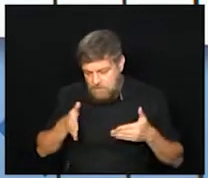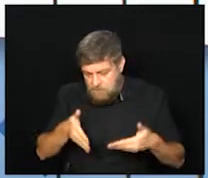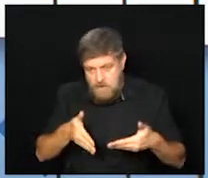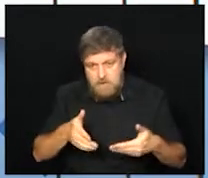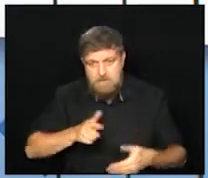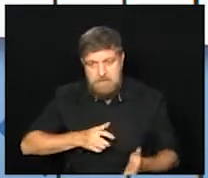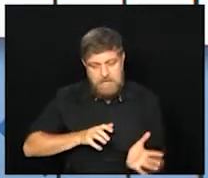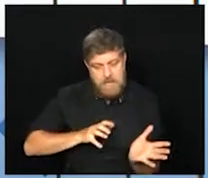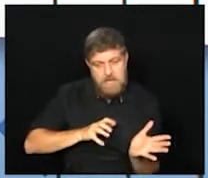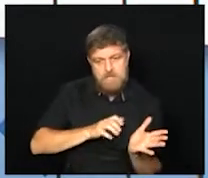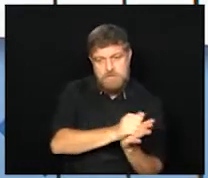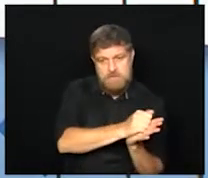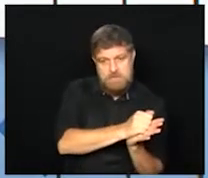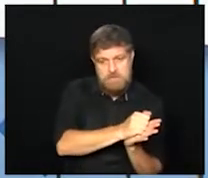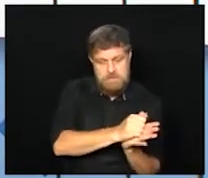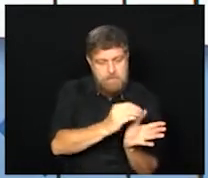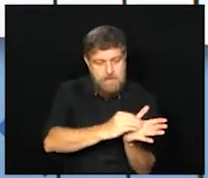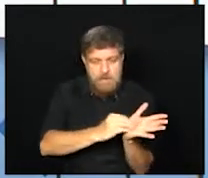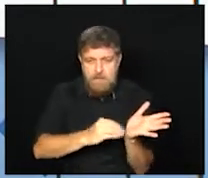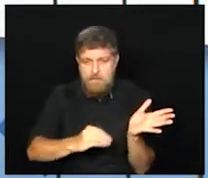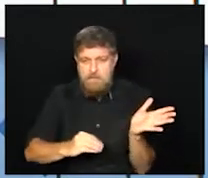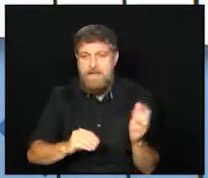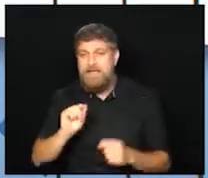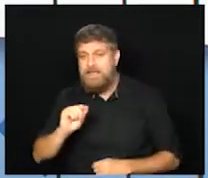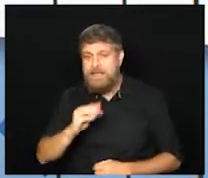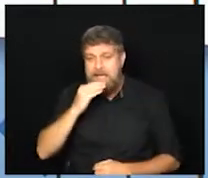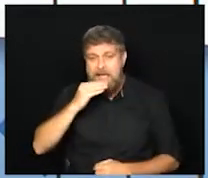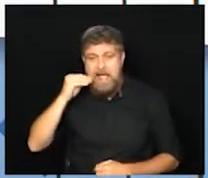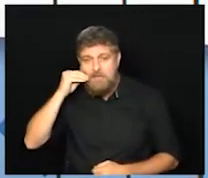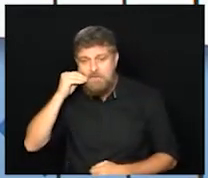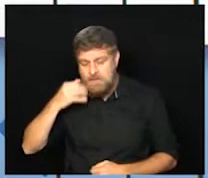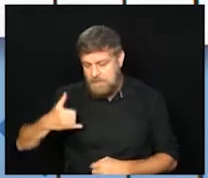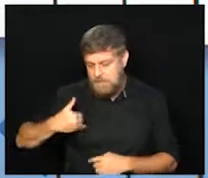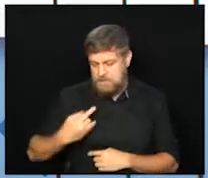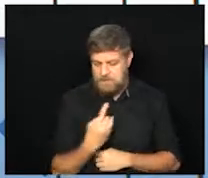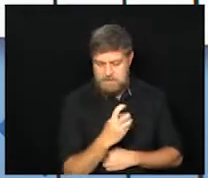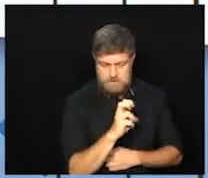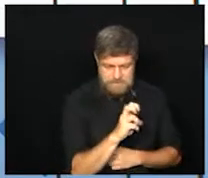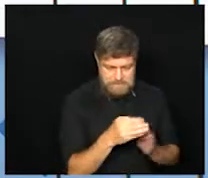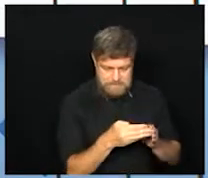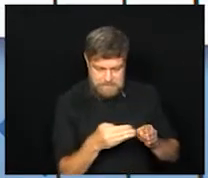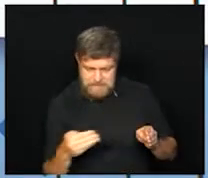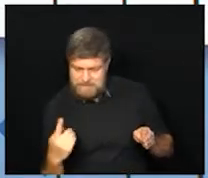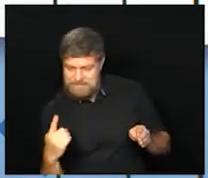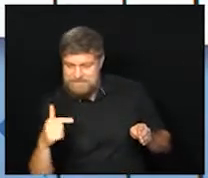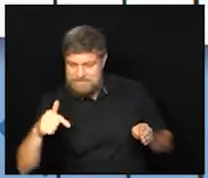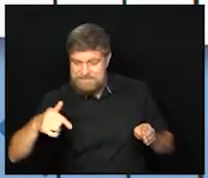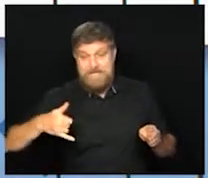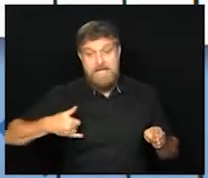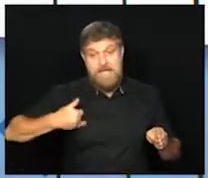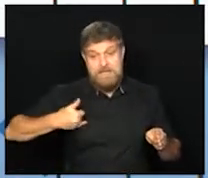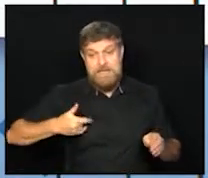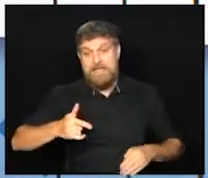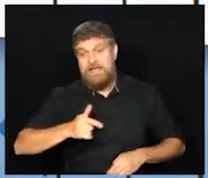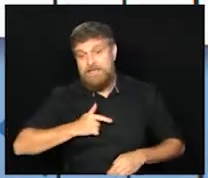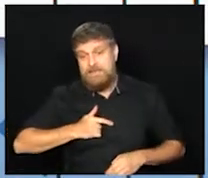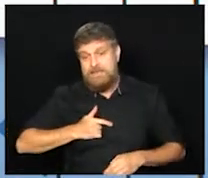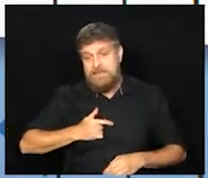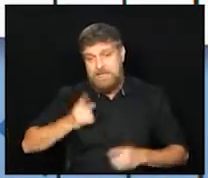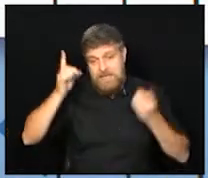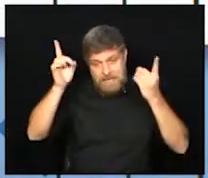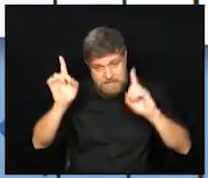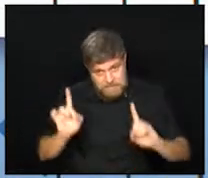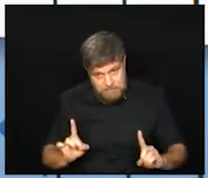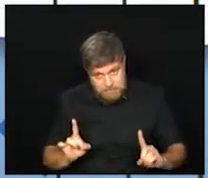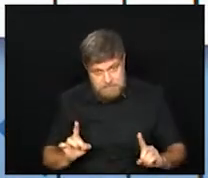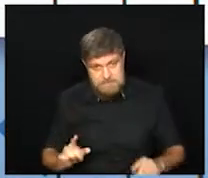o agendamento é para adolescentes entre 15 e 17 anos que tenham alguma